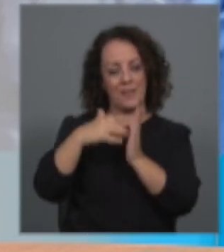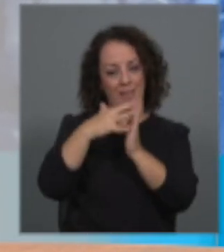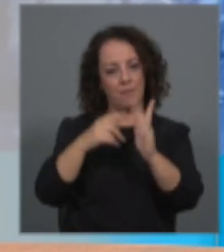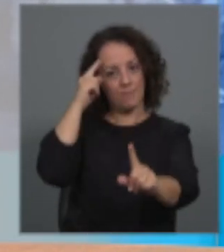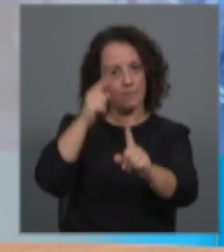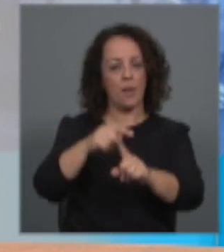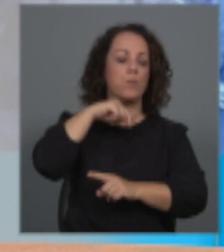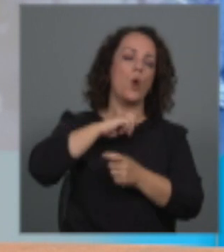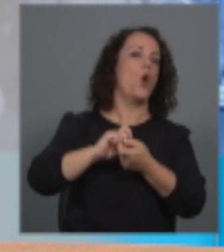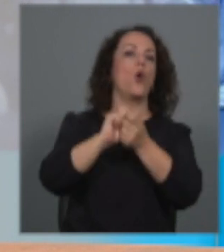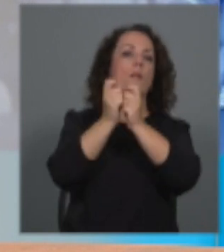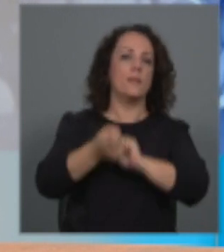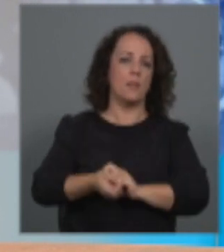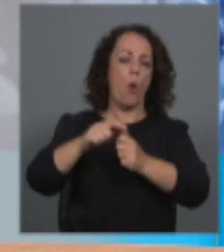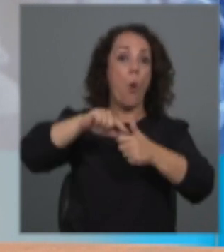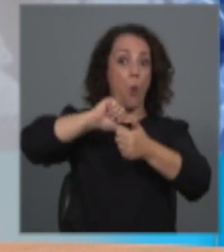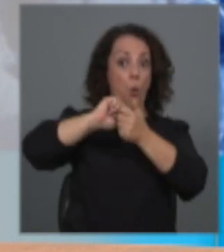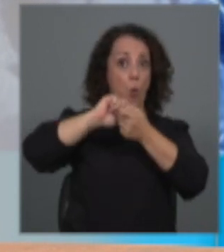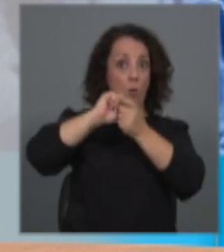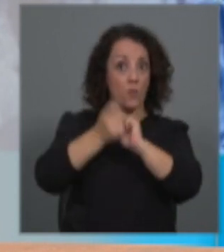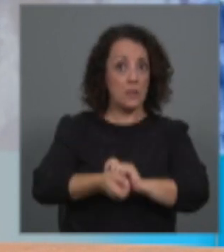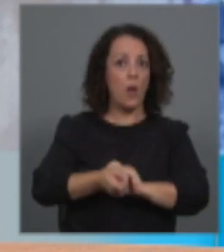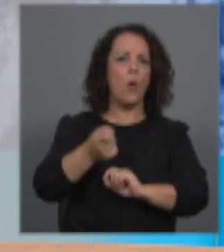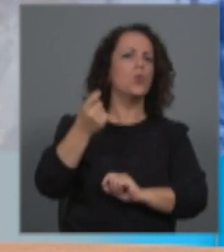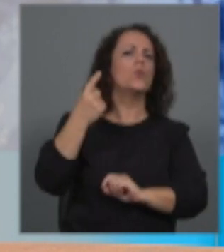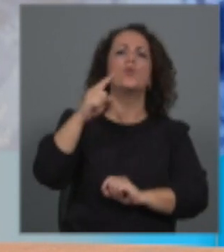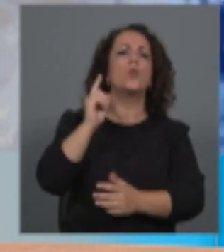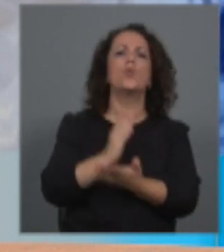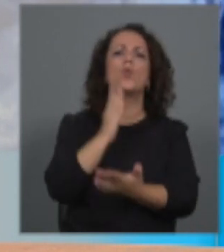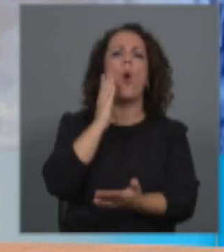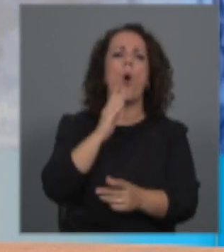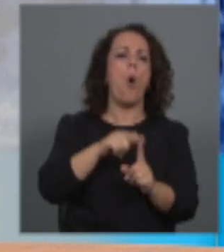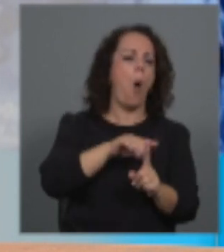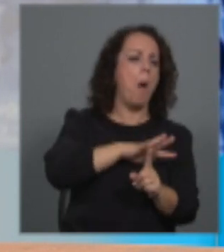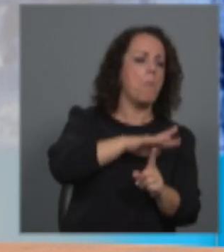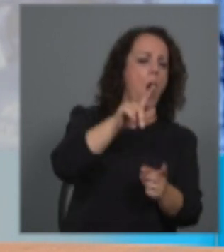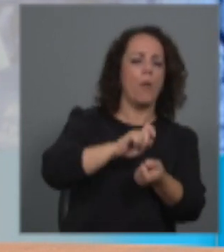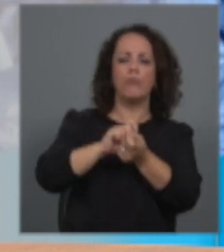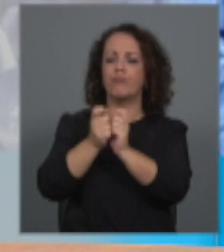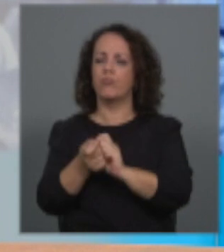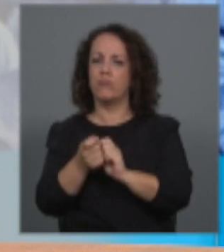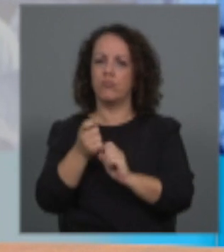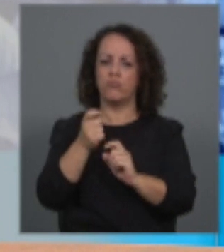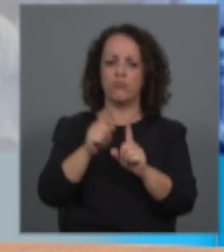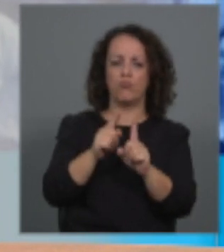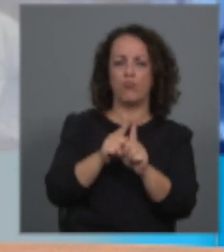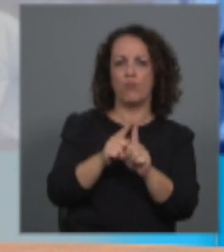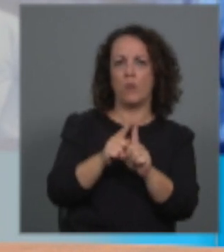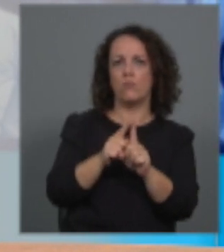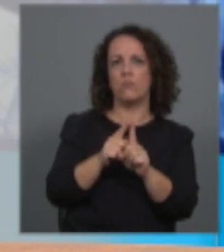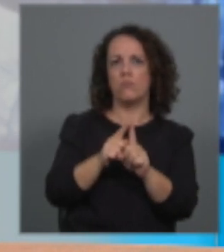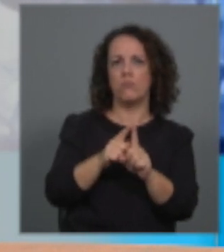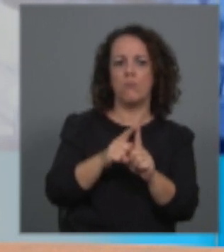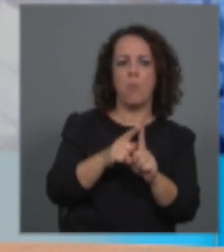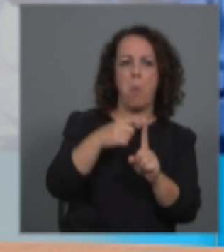conversão. Conversão que não é só do mal e da perversidade para o